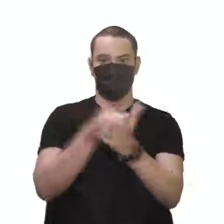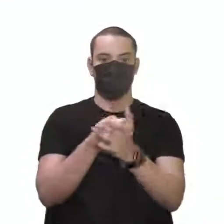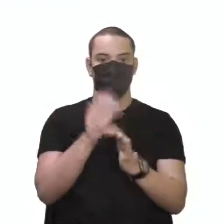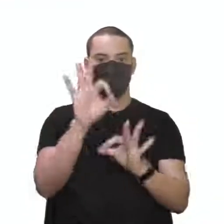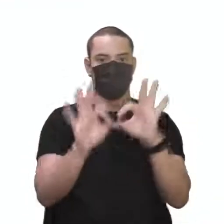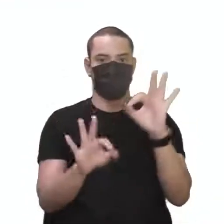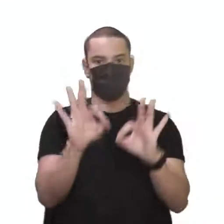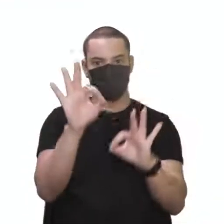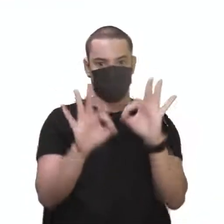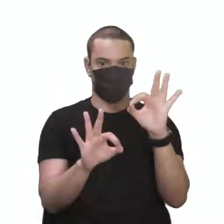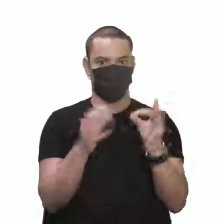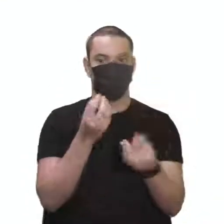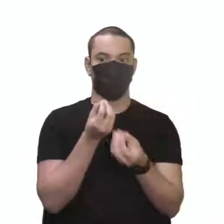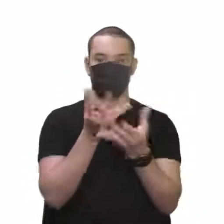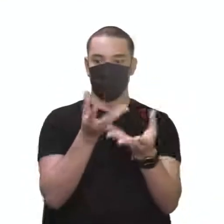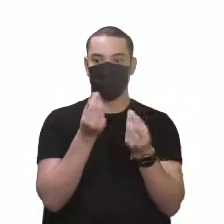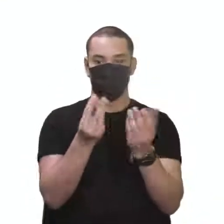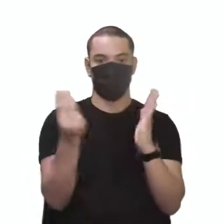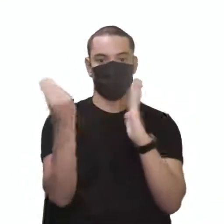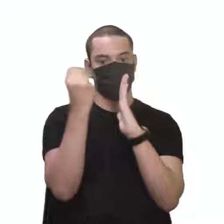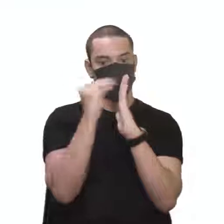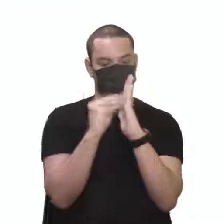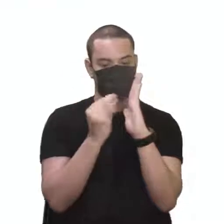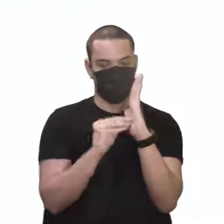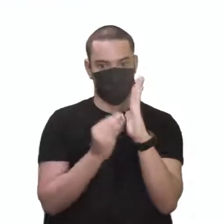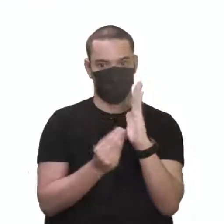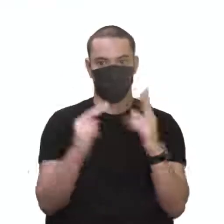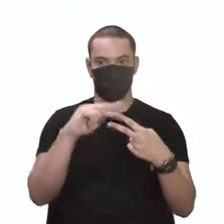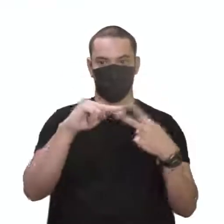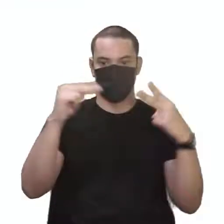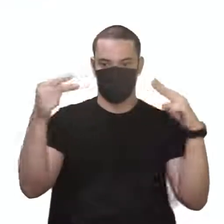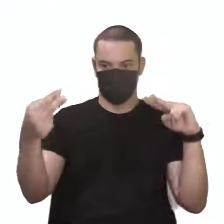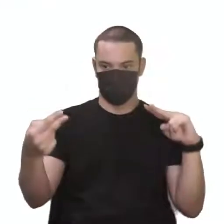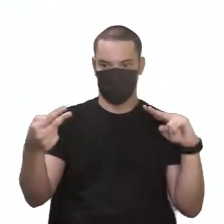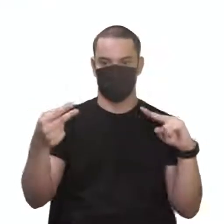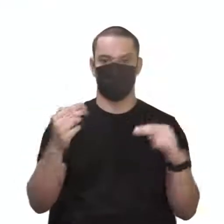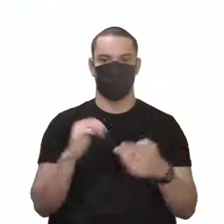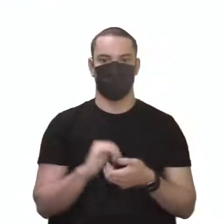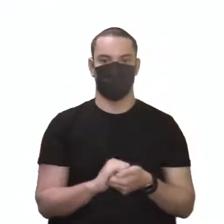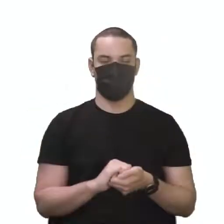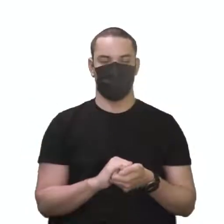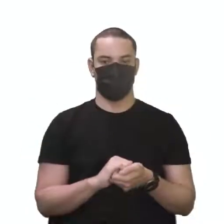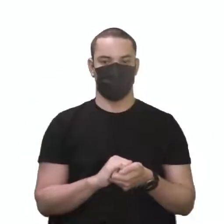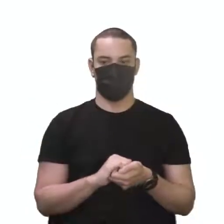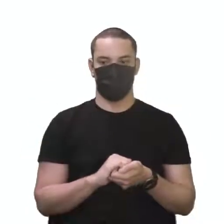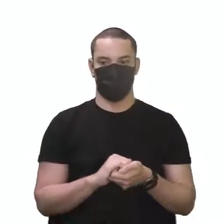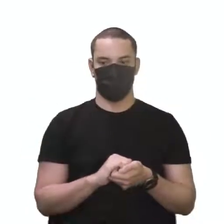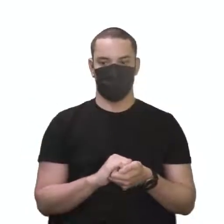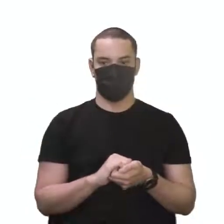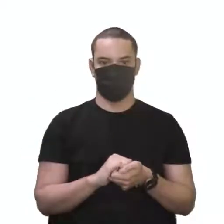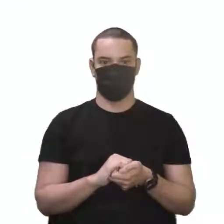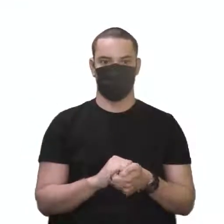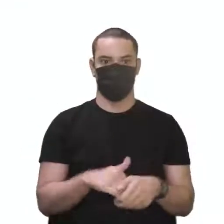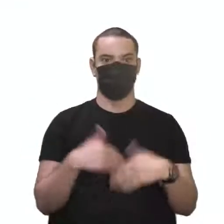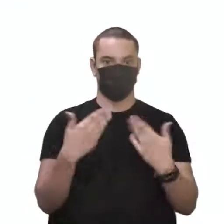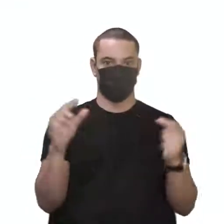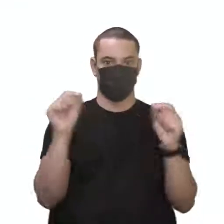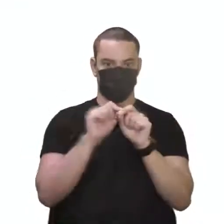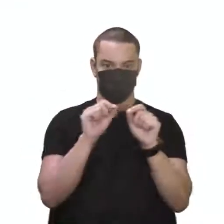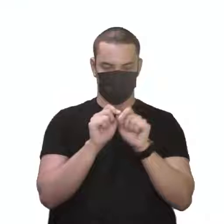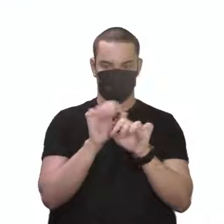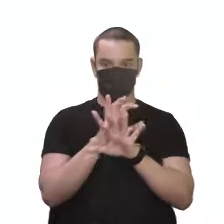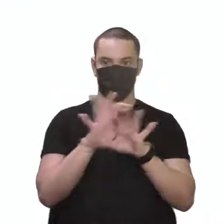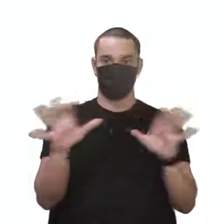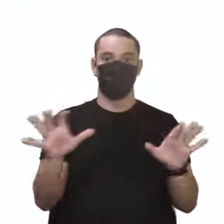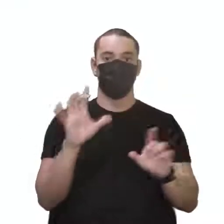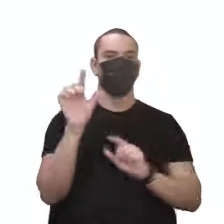que as informações estão colocadas nesse genoma, tá? E aí, com esse sequenciamento, o